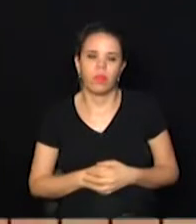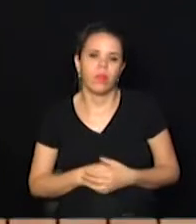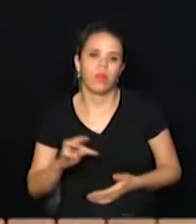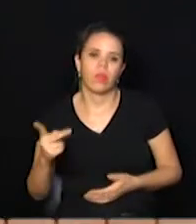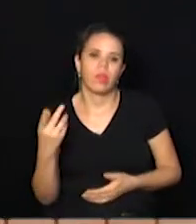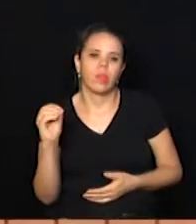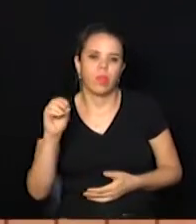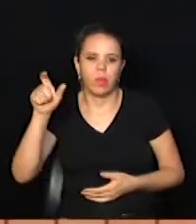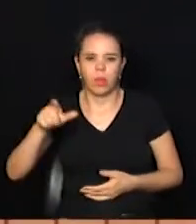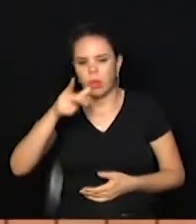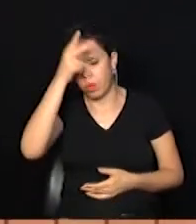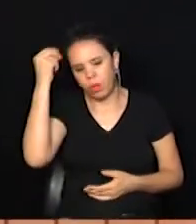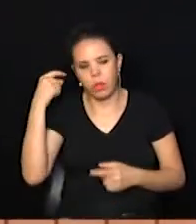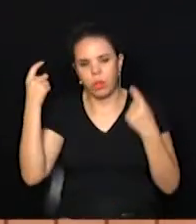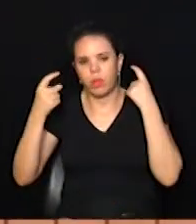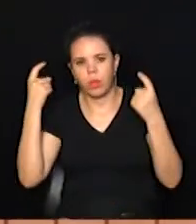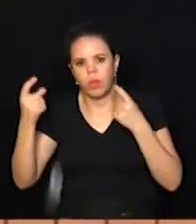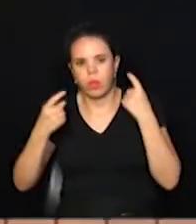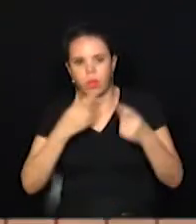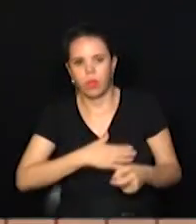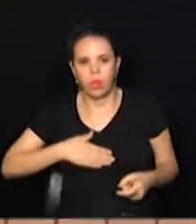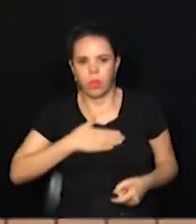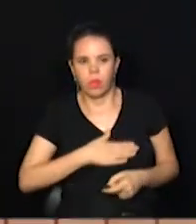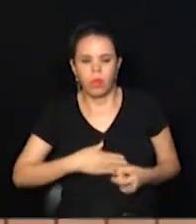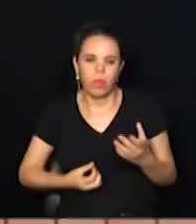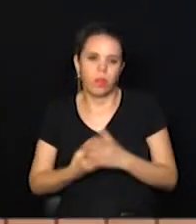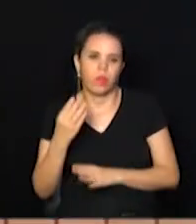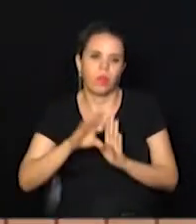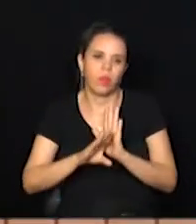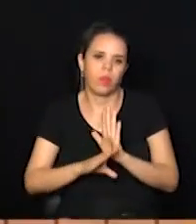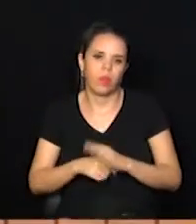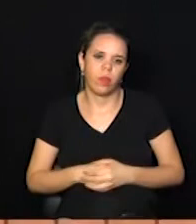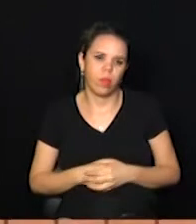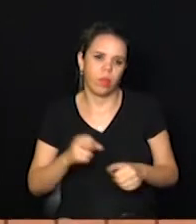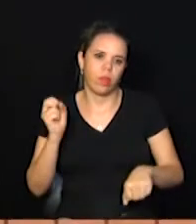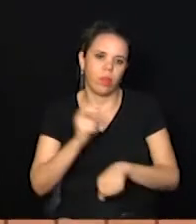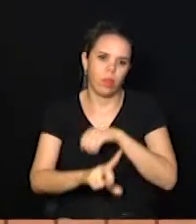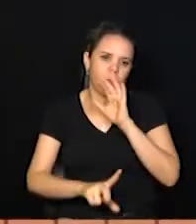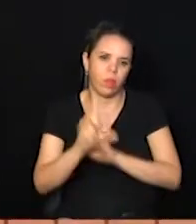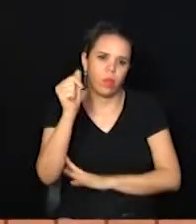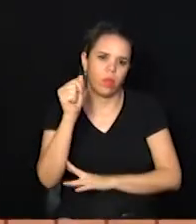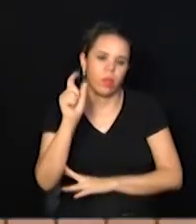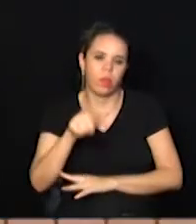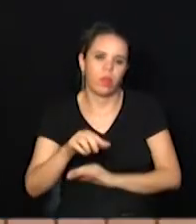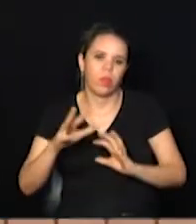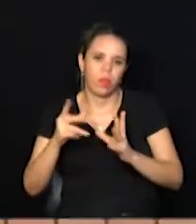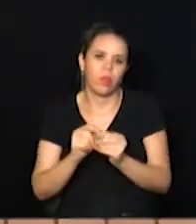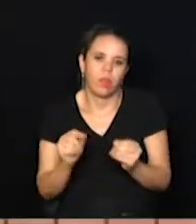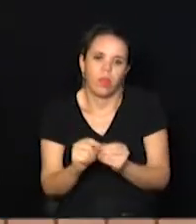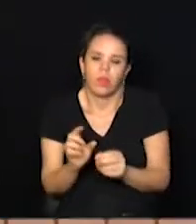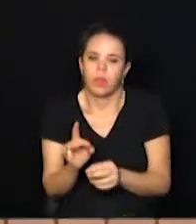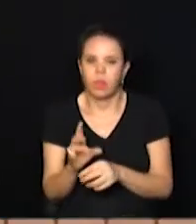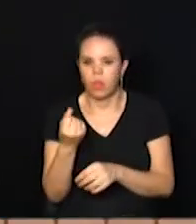Toninho, ele estava muito preocupado no bem-estar, né? Então ele gerou um programa de emprego e renda, e isso tudo foram apenas em